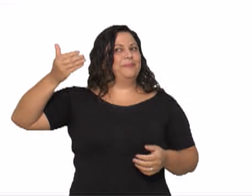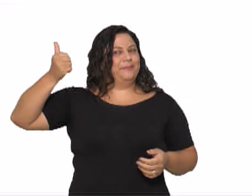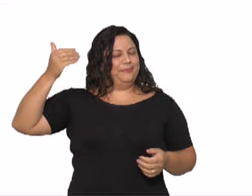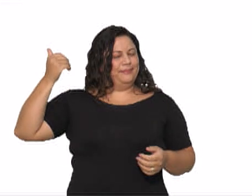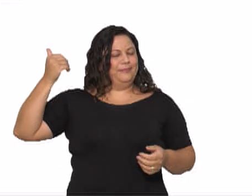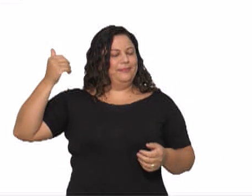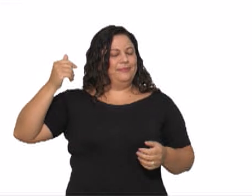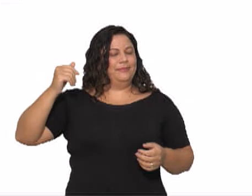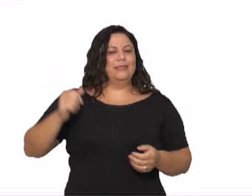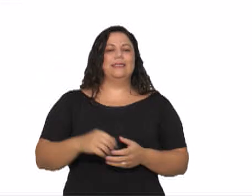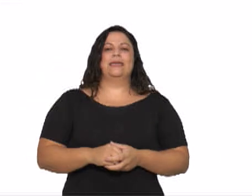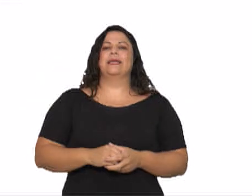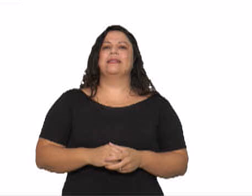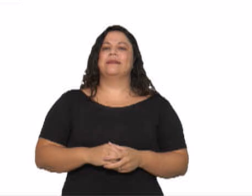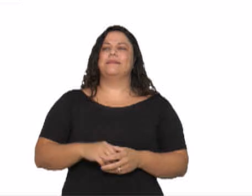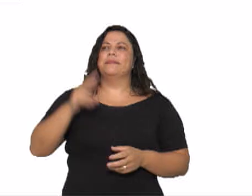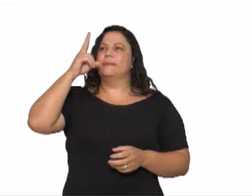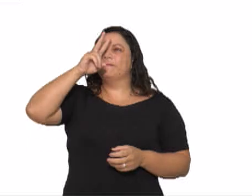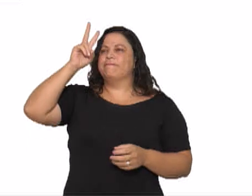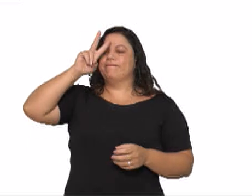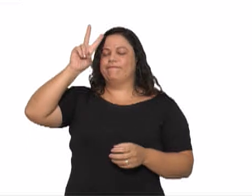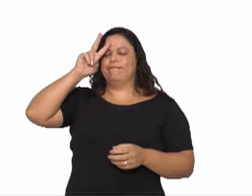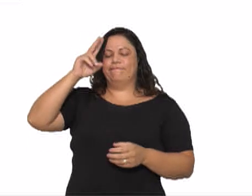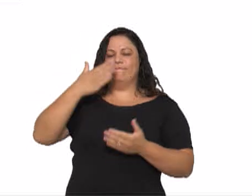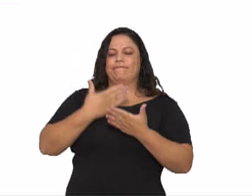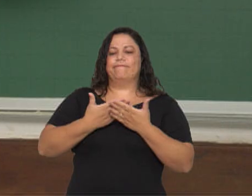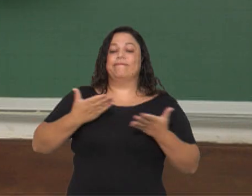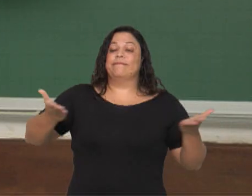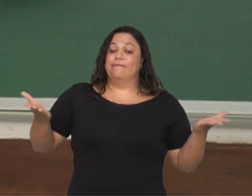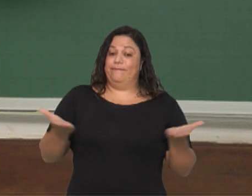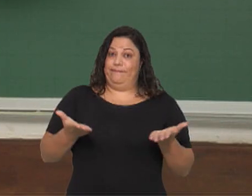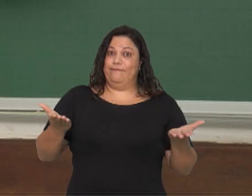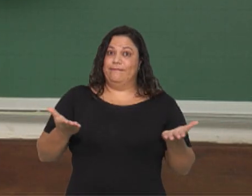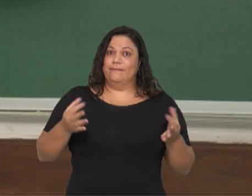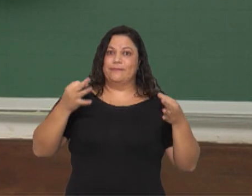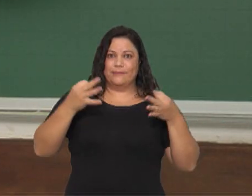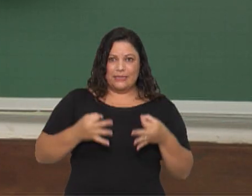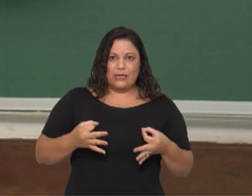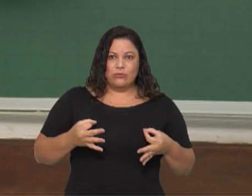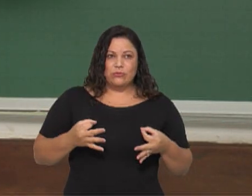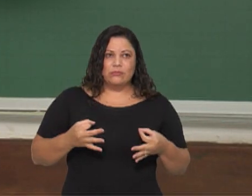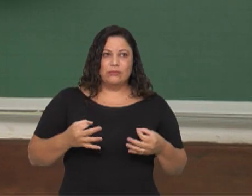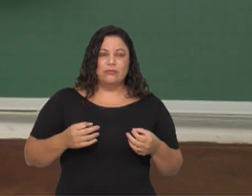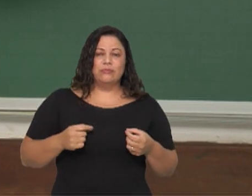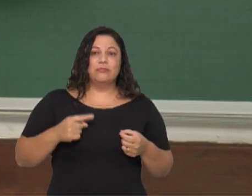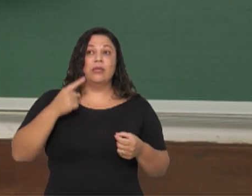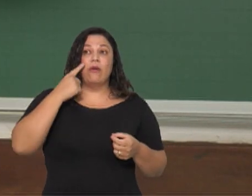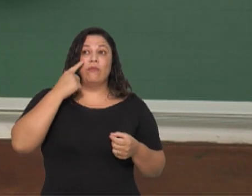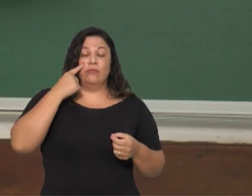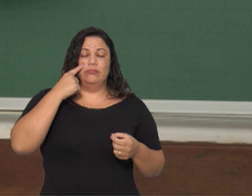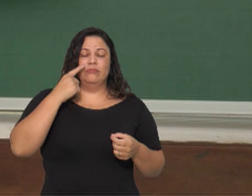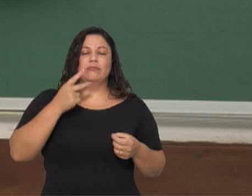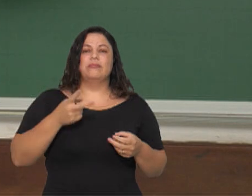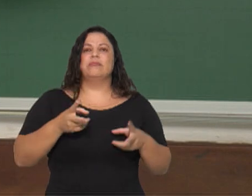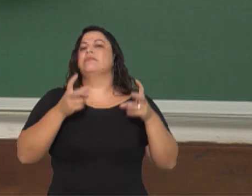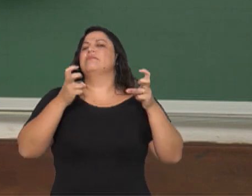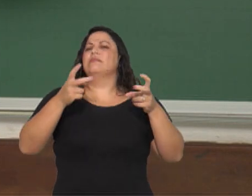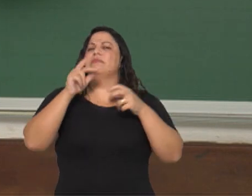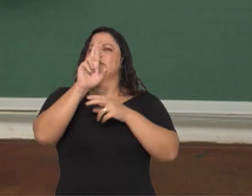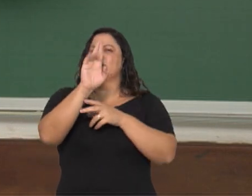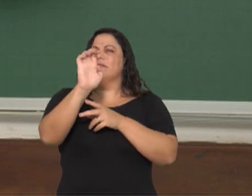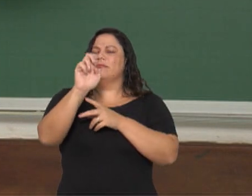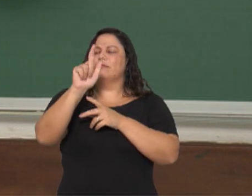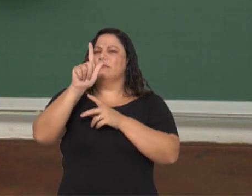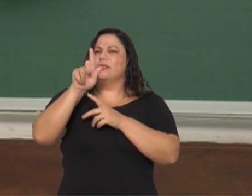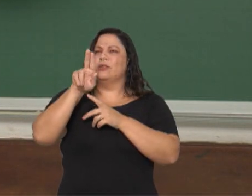para fortalecer o estudo ainda dessa aula, certo? Tendo dito isso, vamos observar então a questão dos irregulares, que é importante para a aula